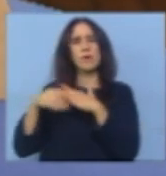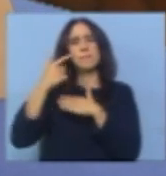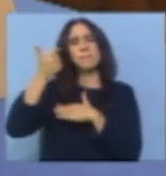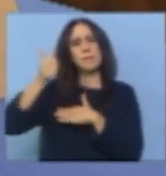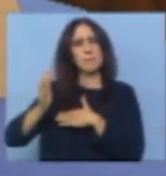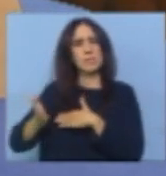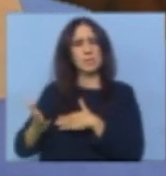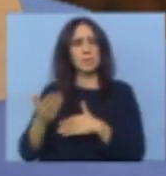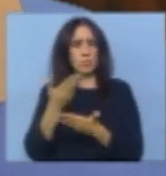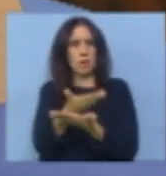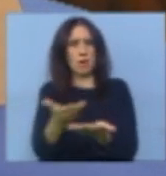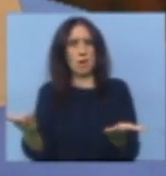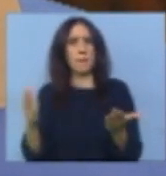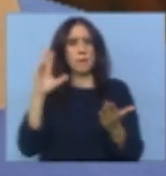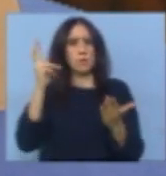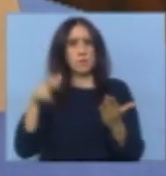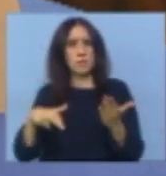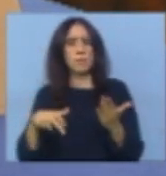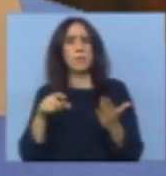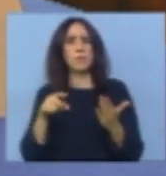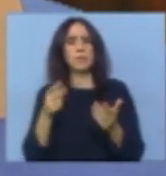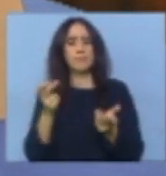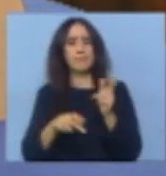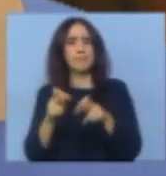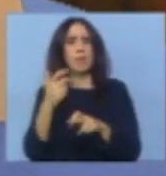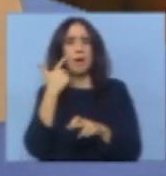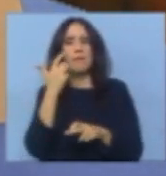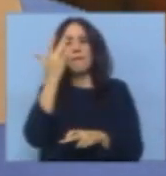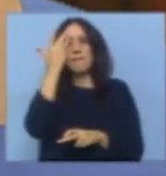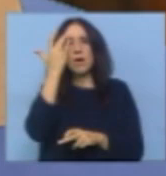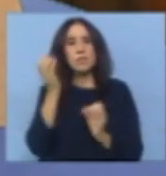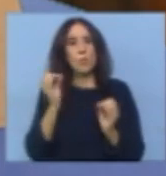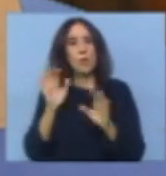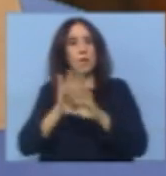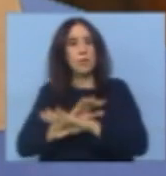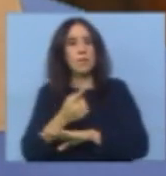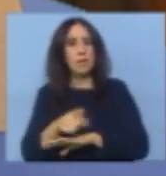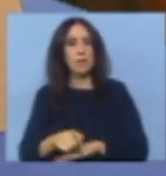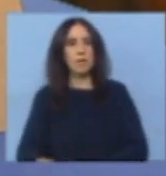em acontecimentos e episódios que aparentemente não o revelam assim com tanta facilidade. Claro,